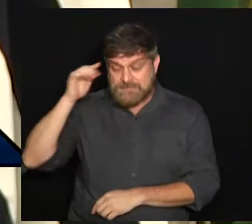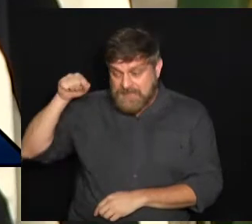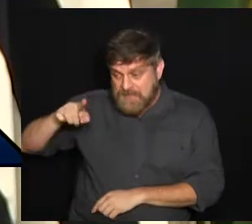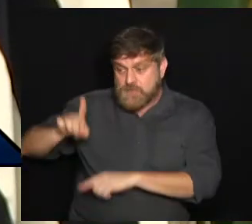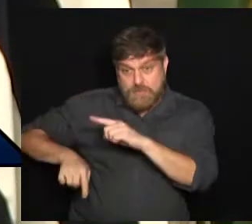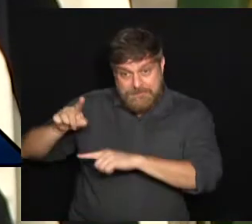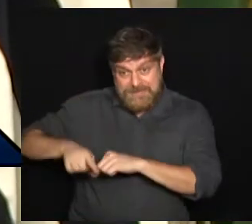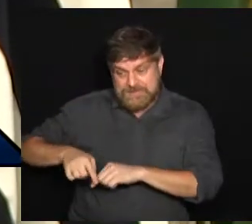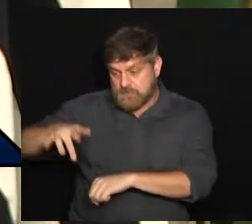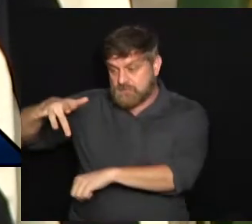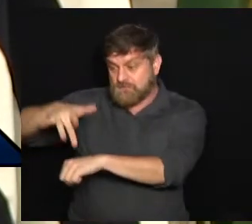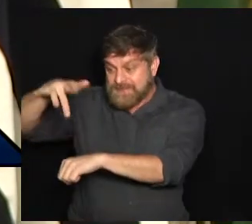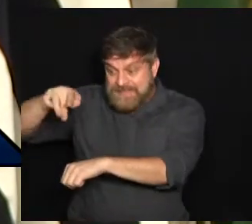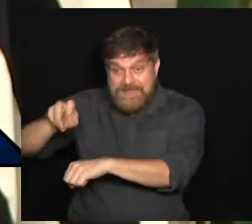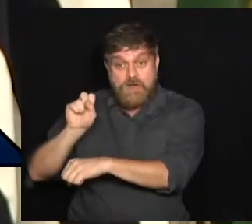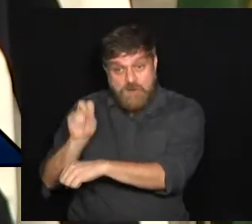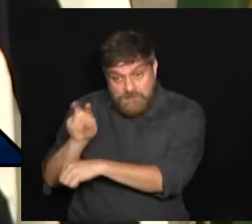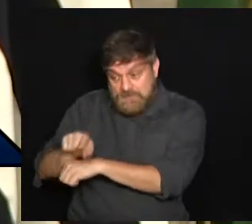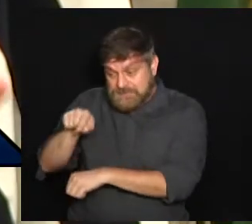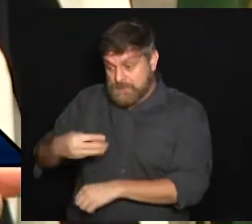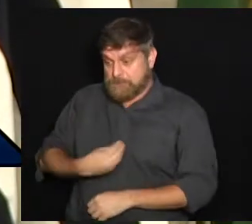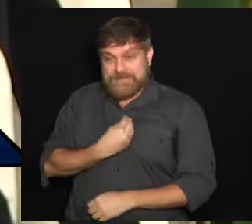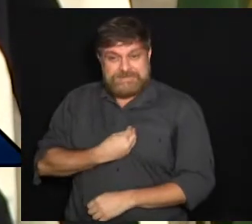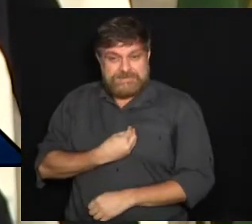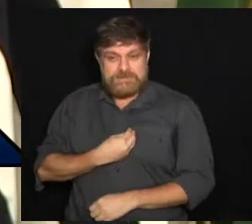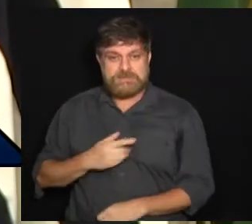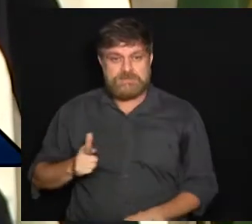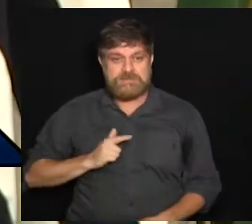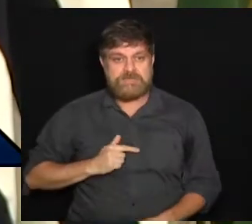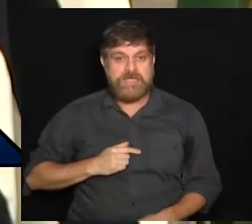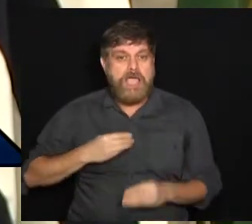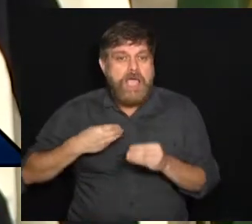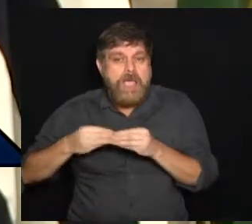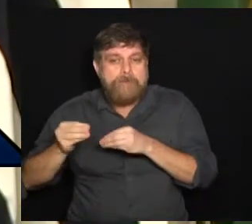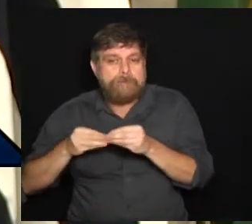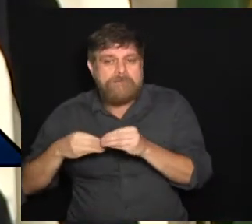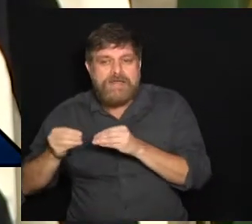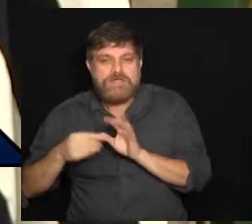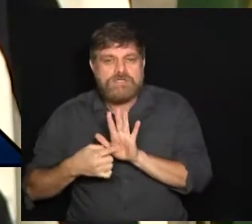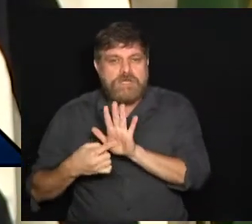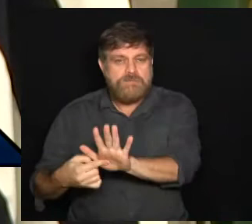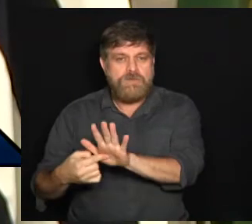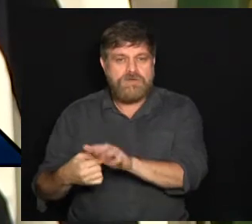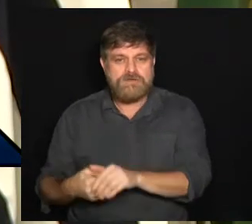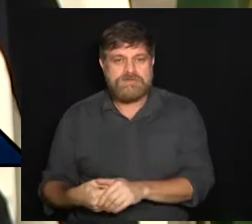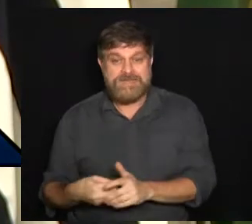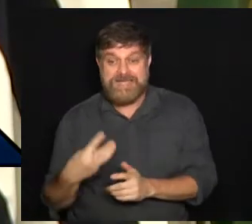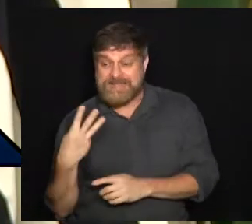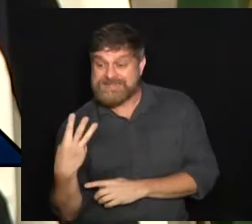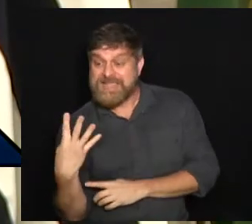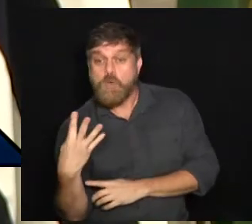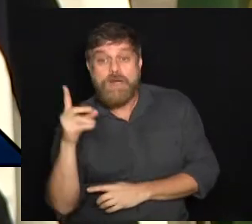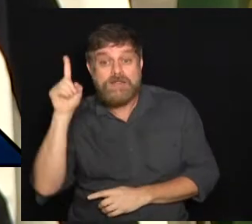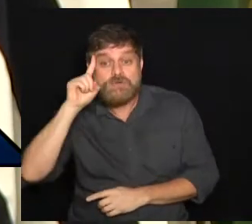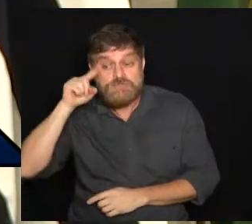sobrevive. Tá? O vírus sobrevive algum tempo. Por exemplo, em plásticos, tem estudos que mostram que ele sobrevive 3 a 4